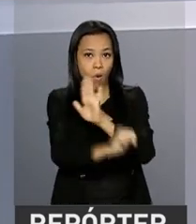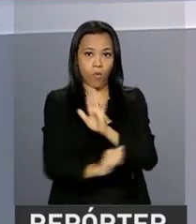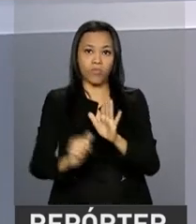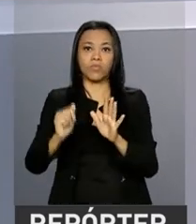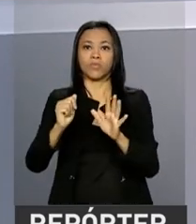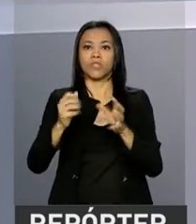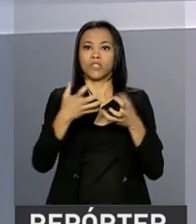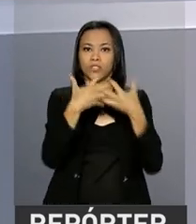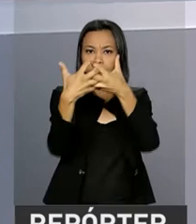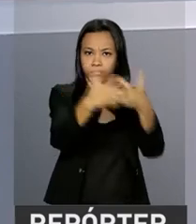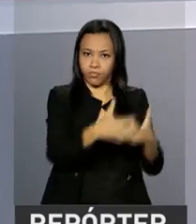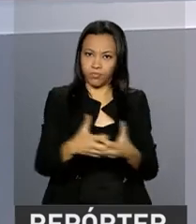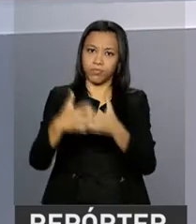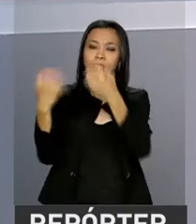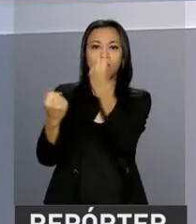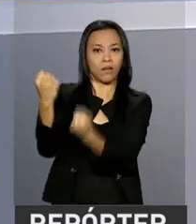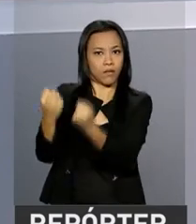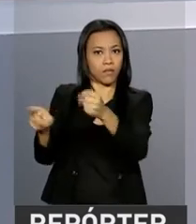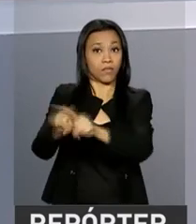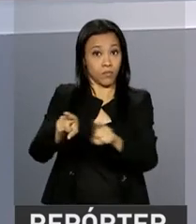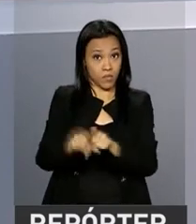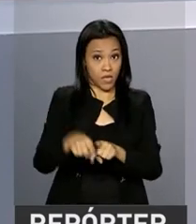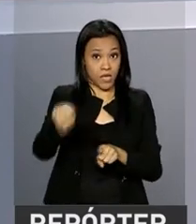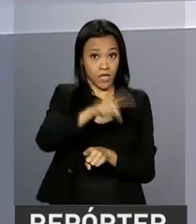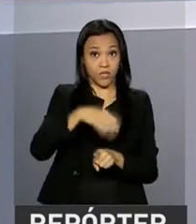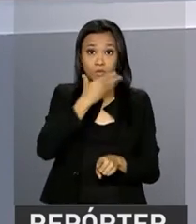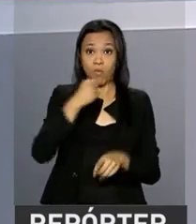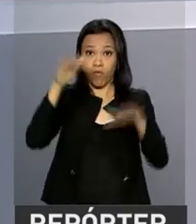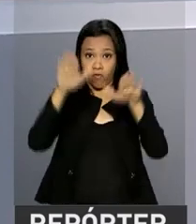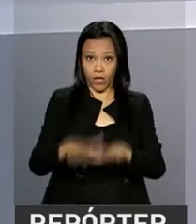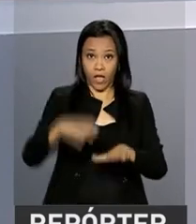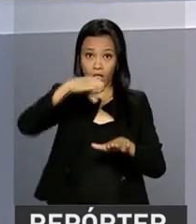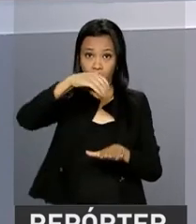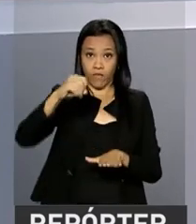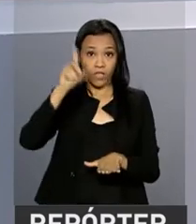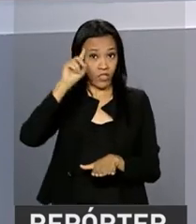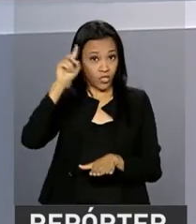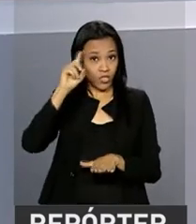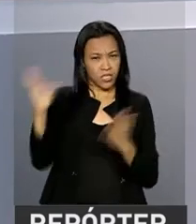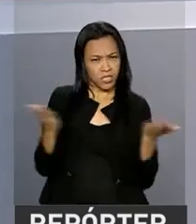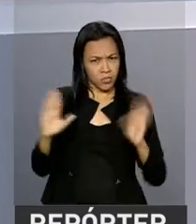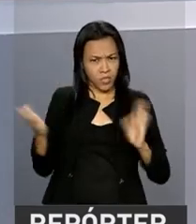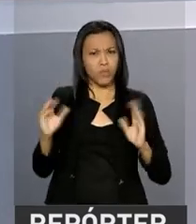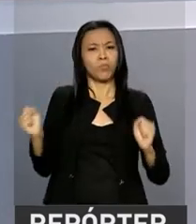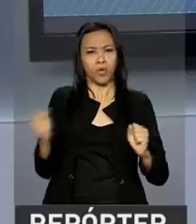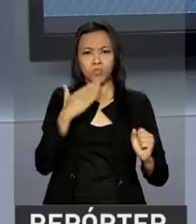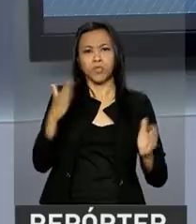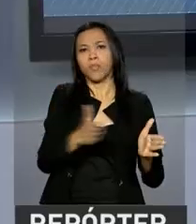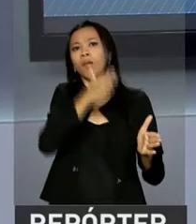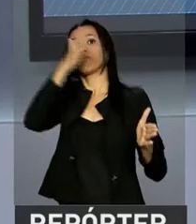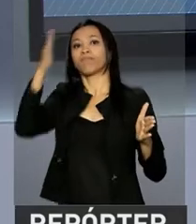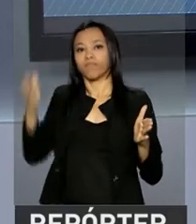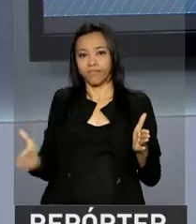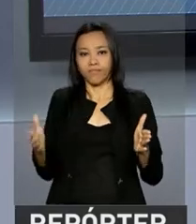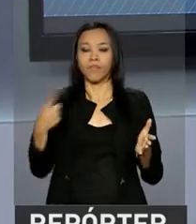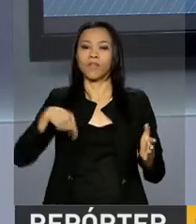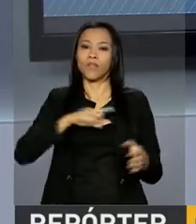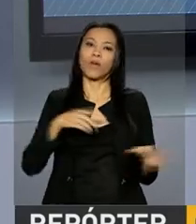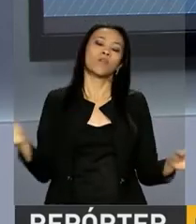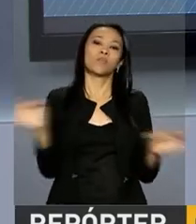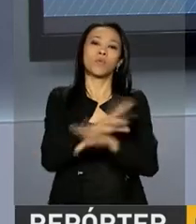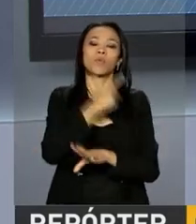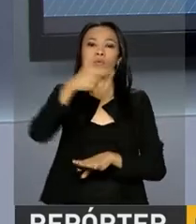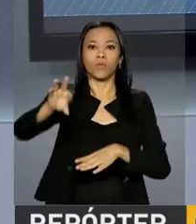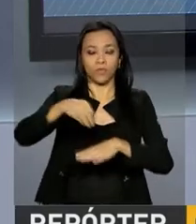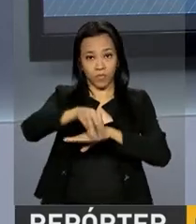veículos os homens vão ficar a princípio por 90 dias no estado mas esse período pode ser prorrogado a gente fica por aqui